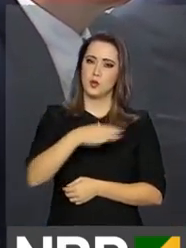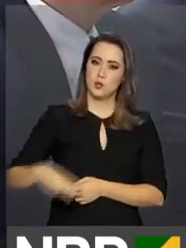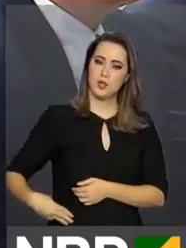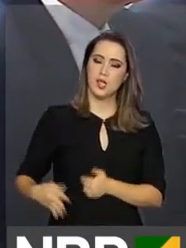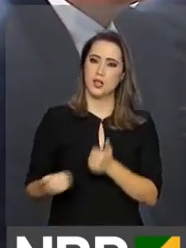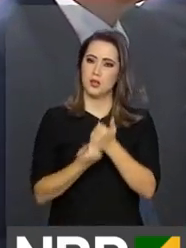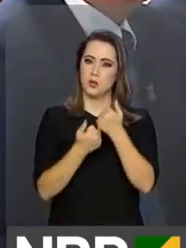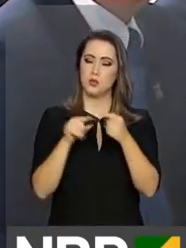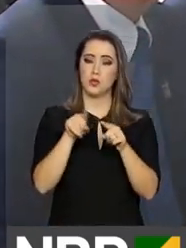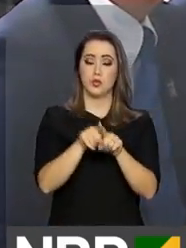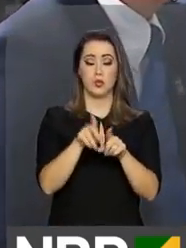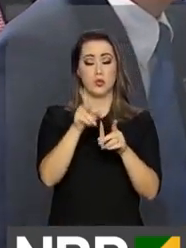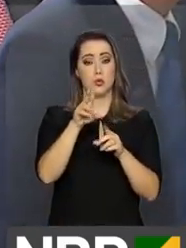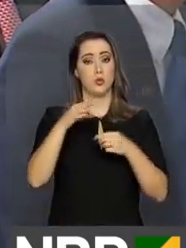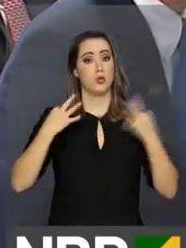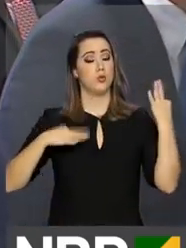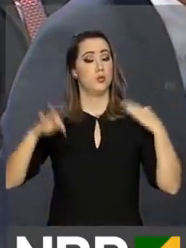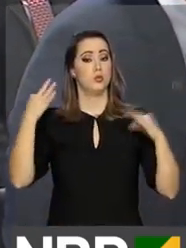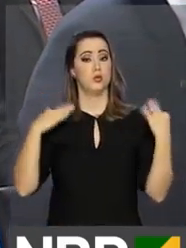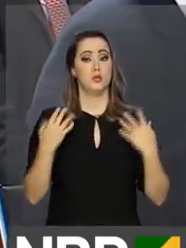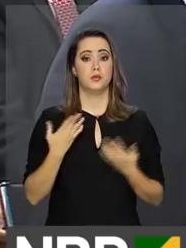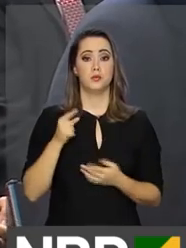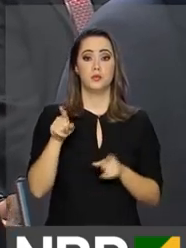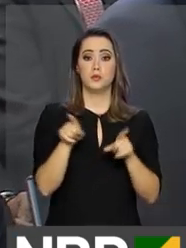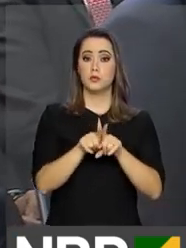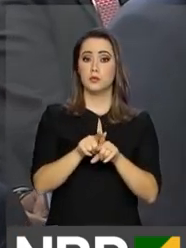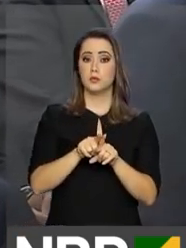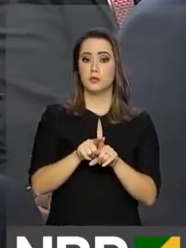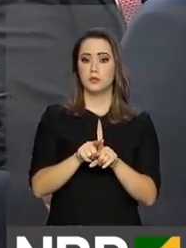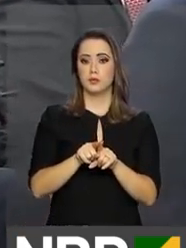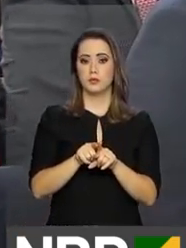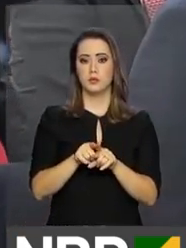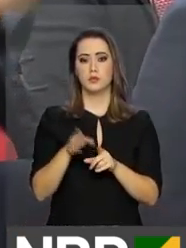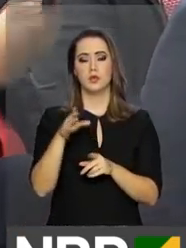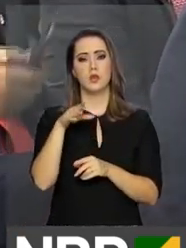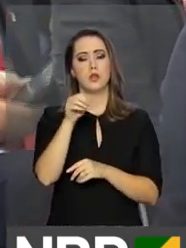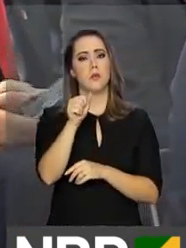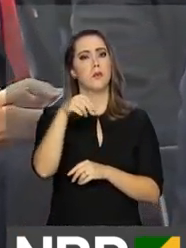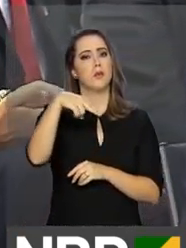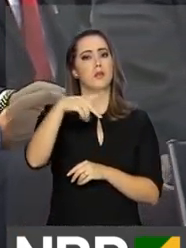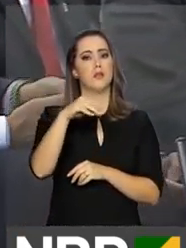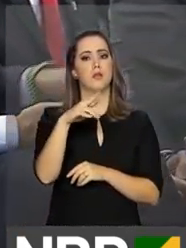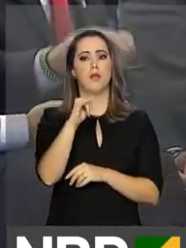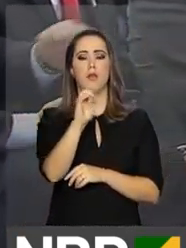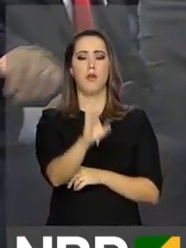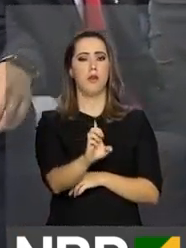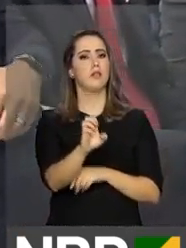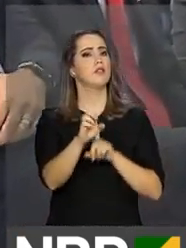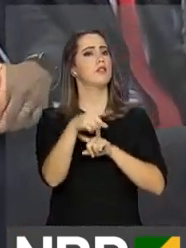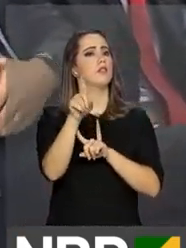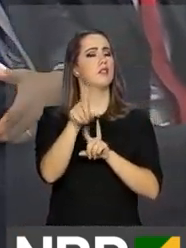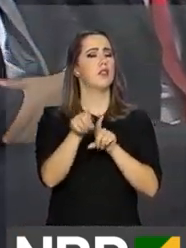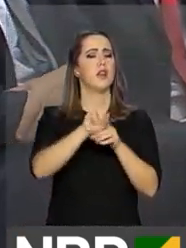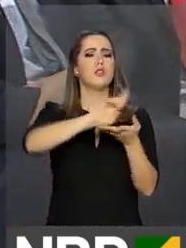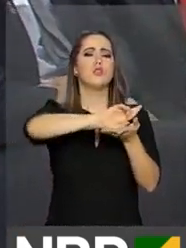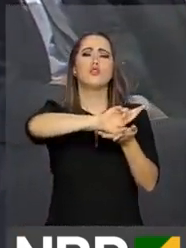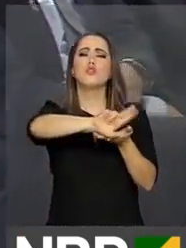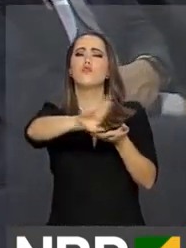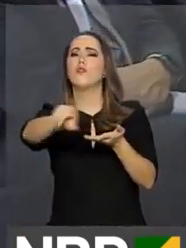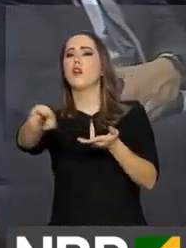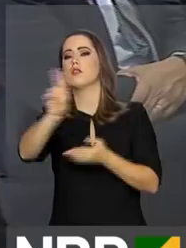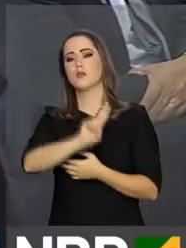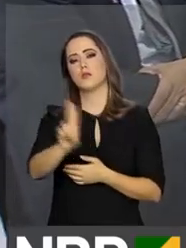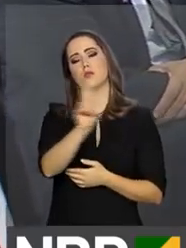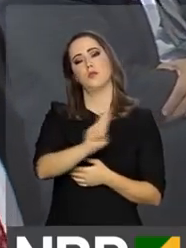do Turismo, o André Amaral, a Dâmina Pereira, o Narciso Perondi, o